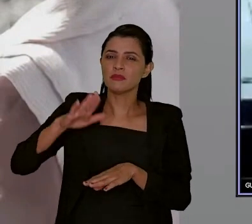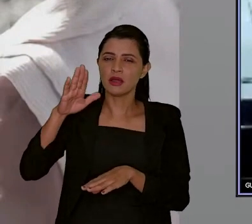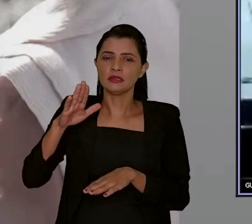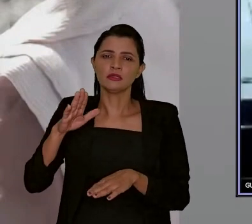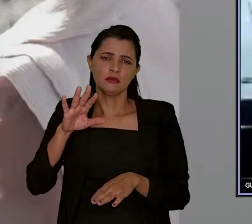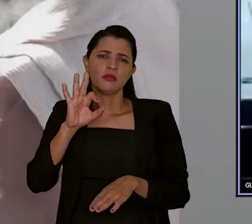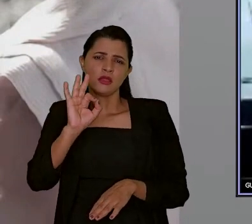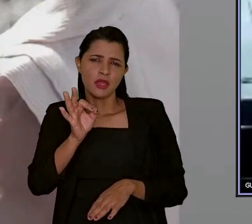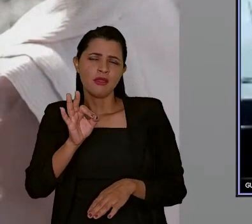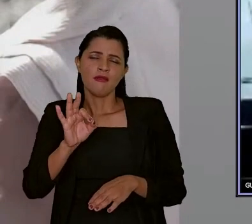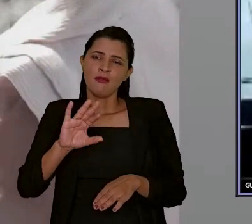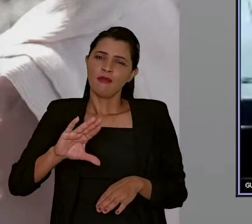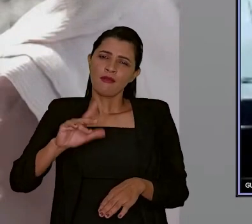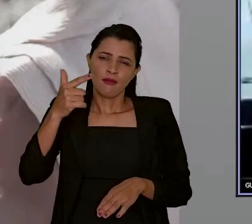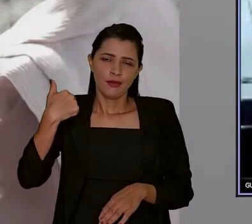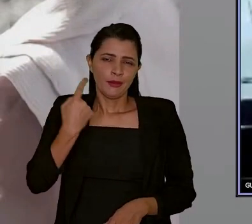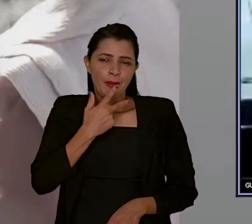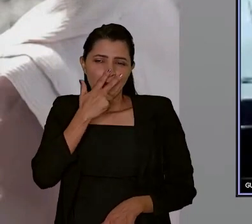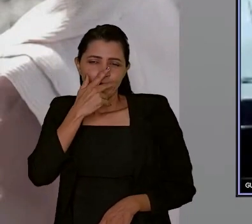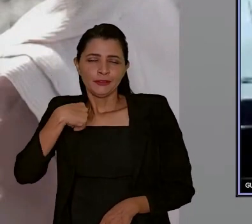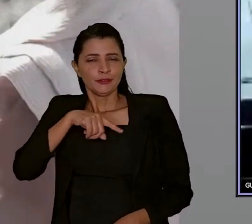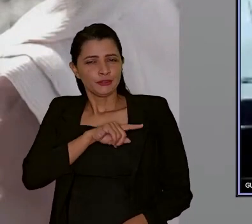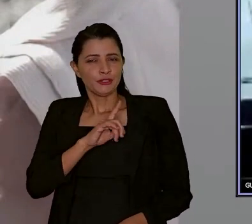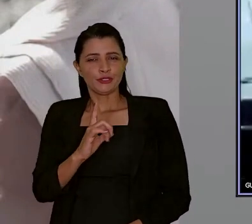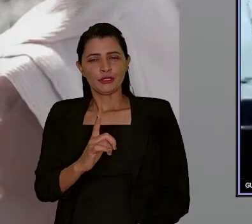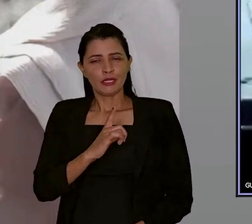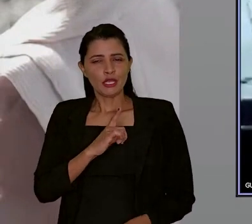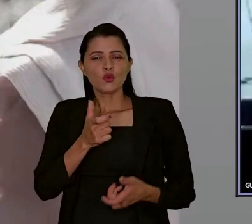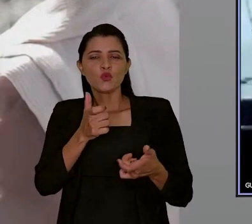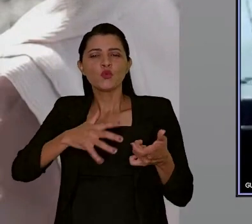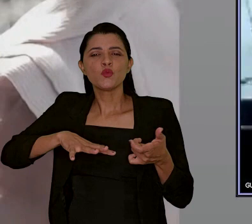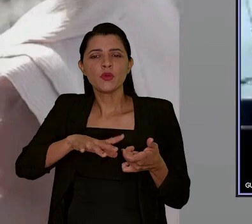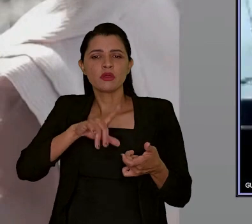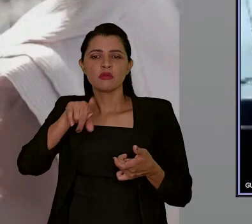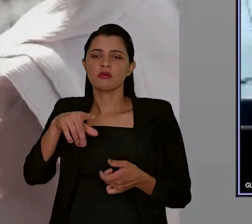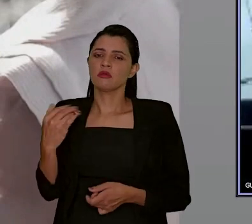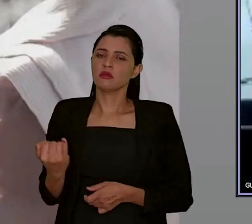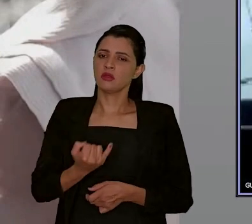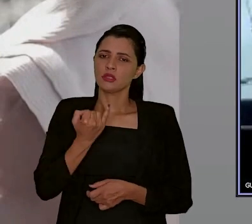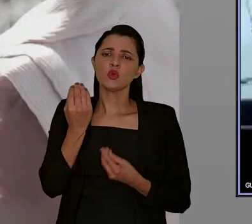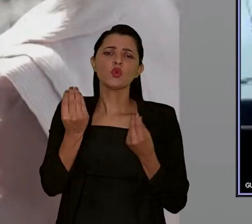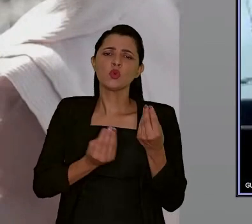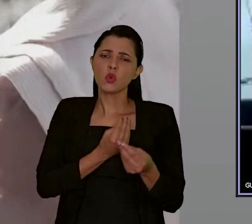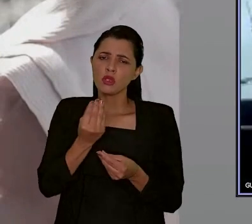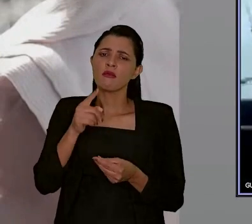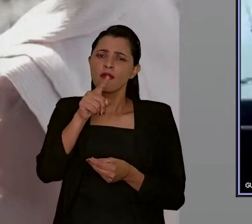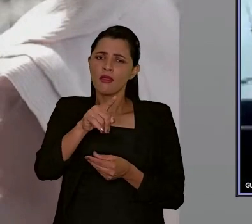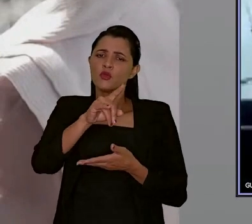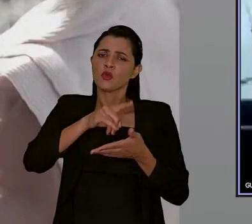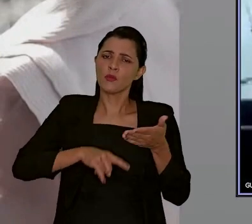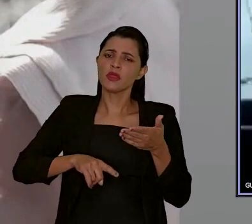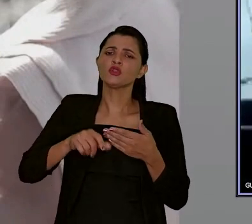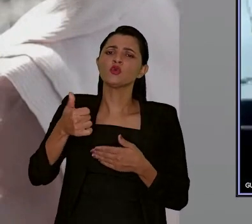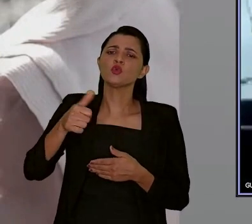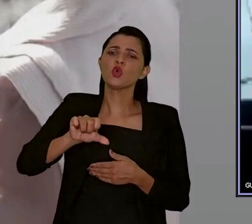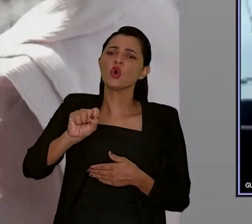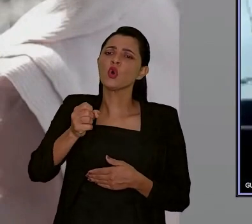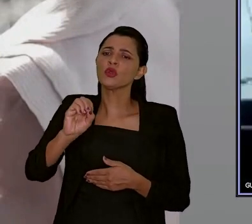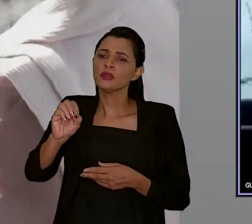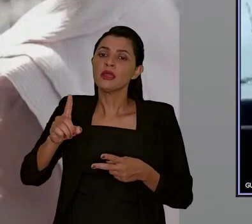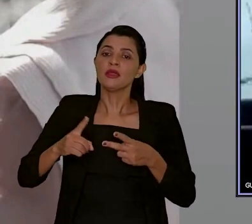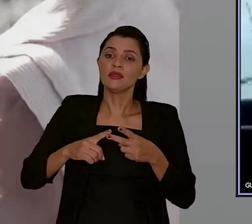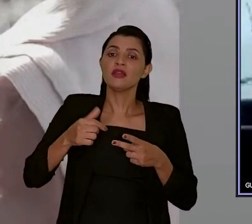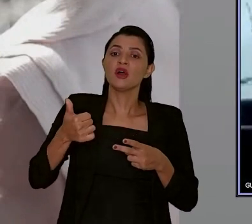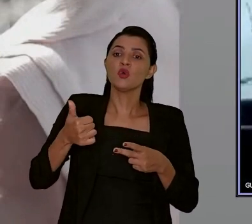que a gente tem também um espaço muito importante, que é a Convenção de 80, como a Convenção de 96 e todos